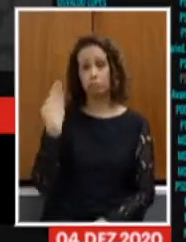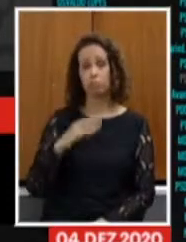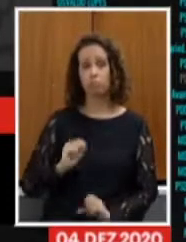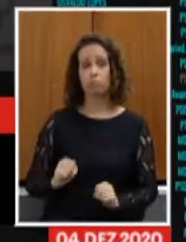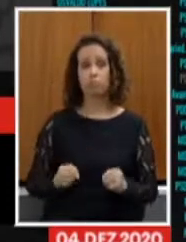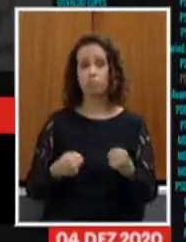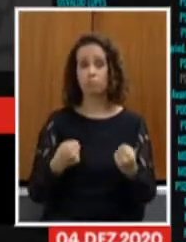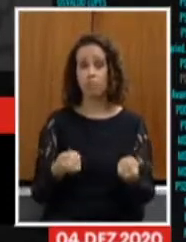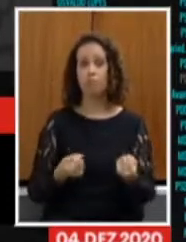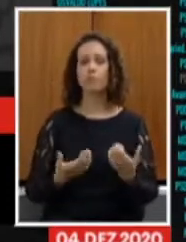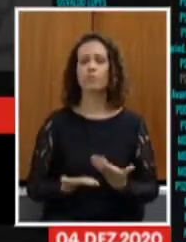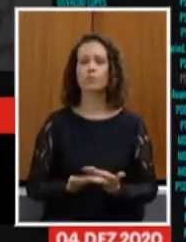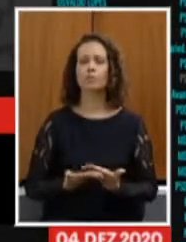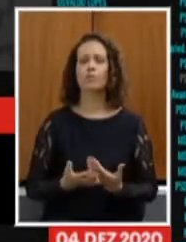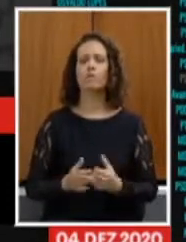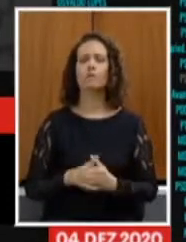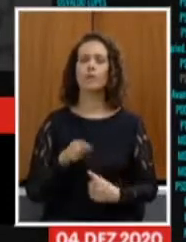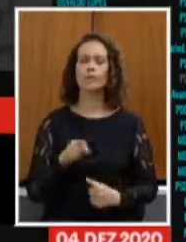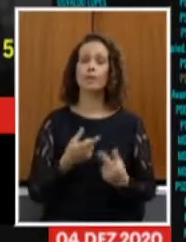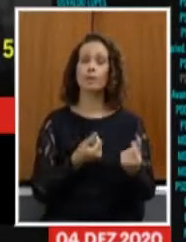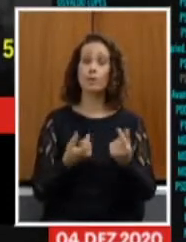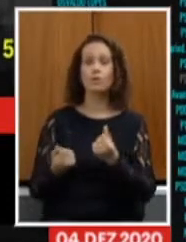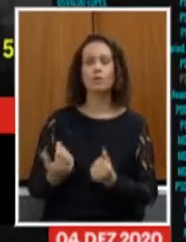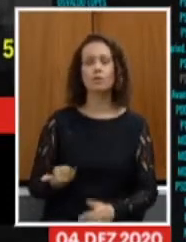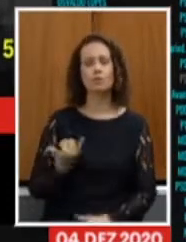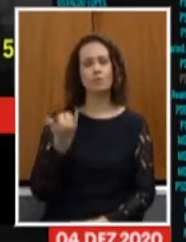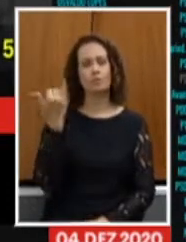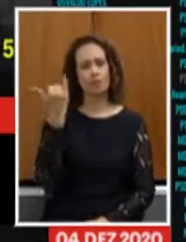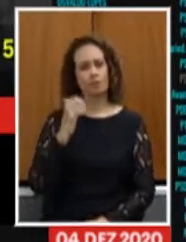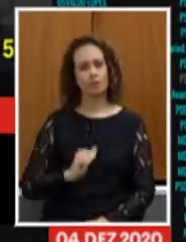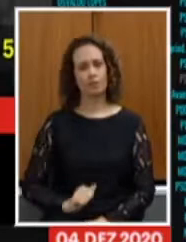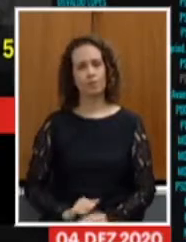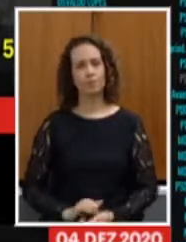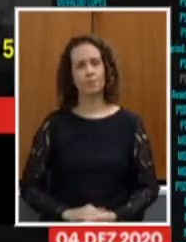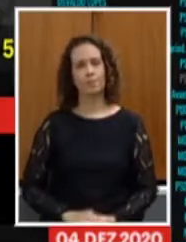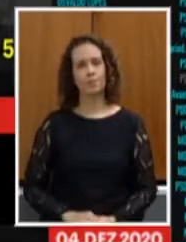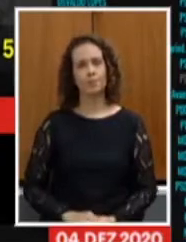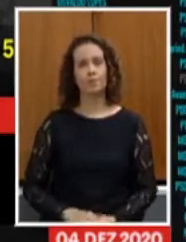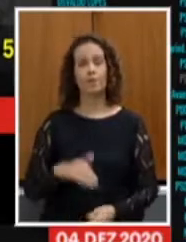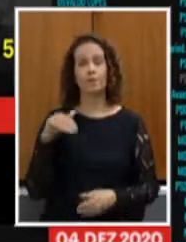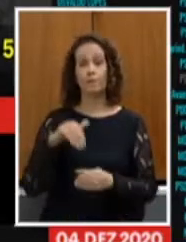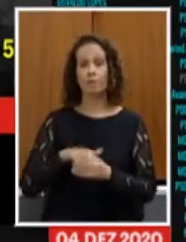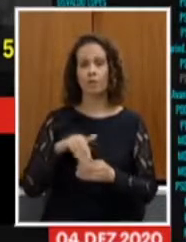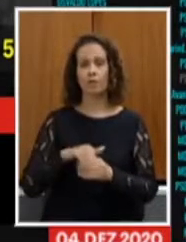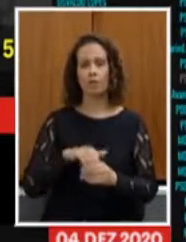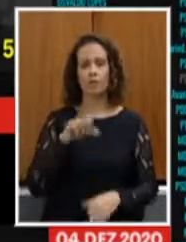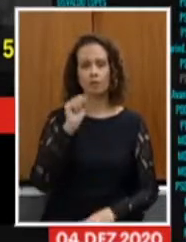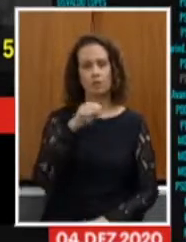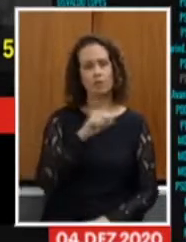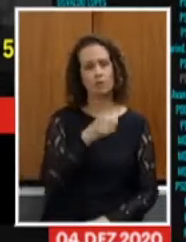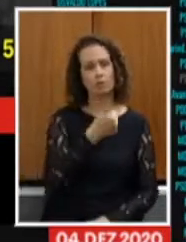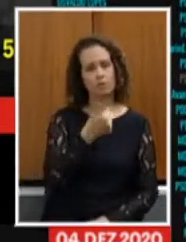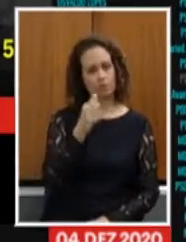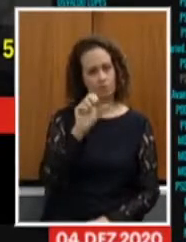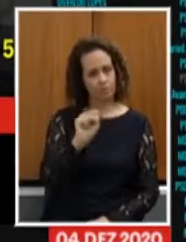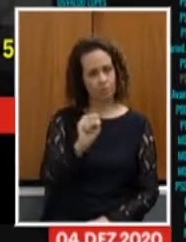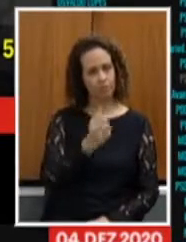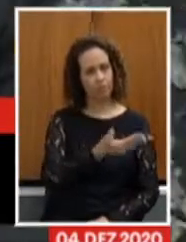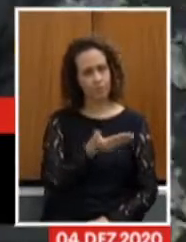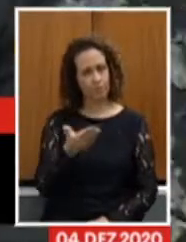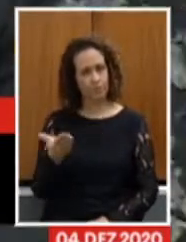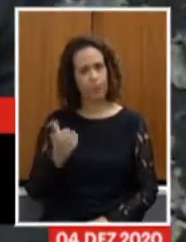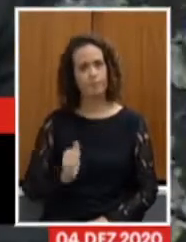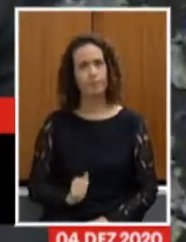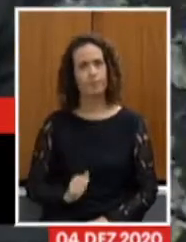recursos para as duas instituições, o UENG e o Unimontes. Votaram sim 18 senhoras e senhores